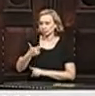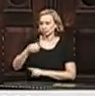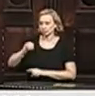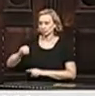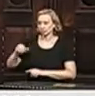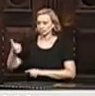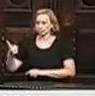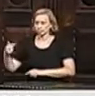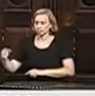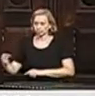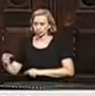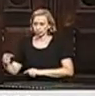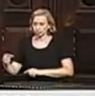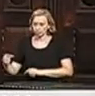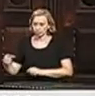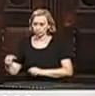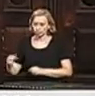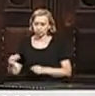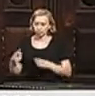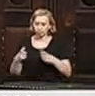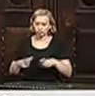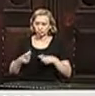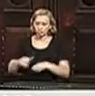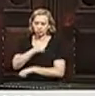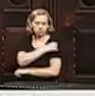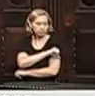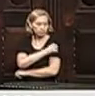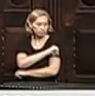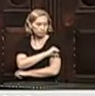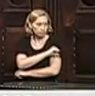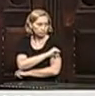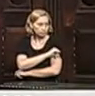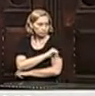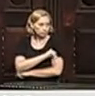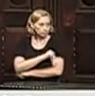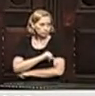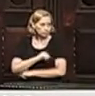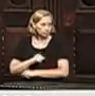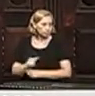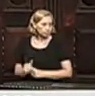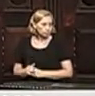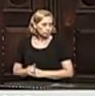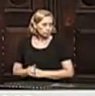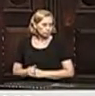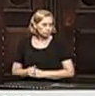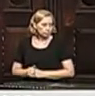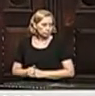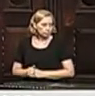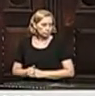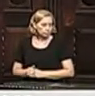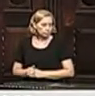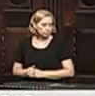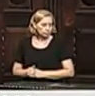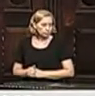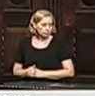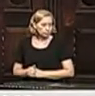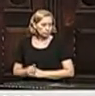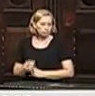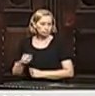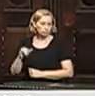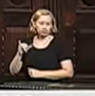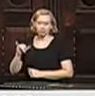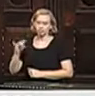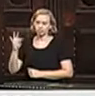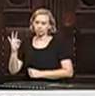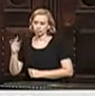do Rio de Janeiro, que altera a alíquota padrão do ITBI e